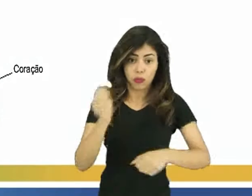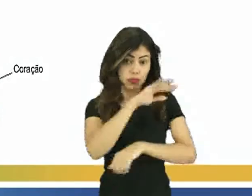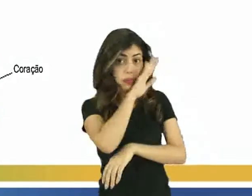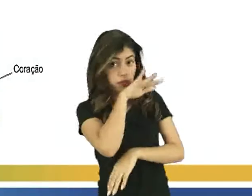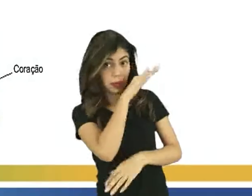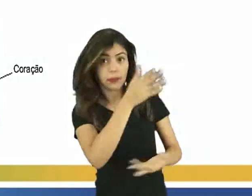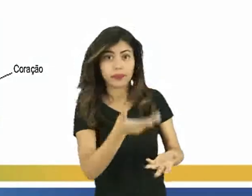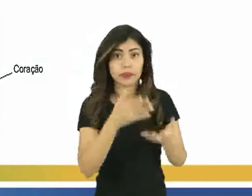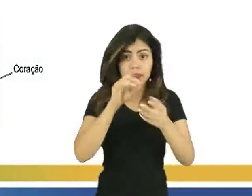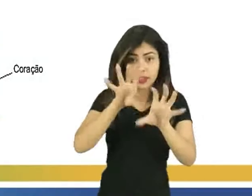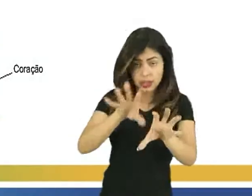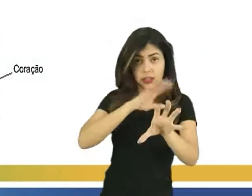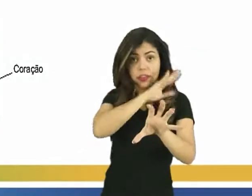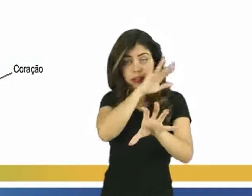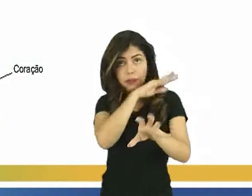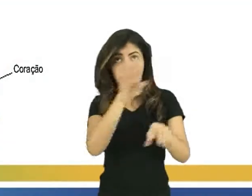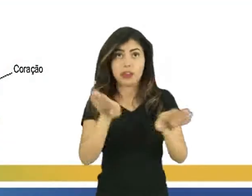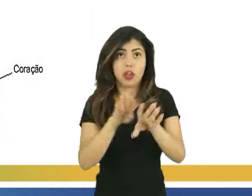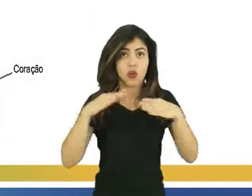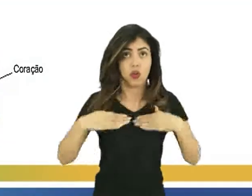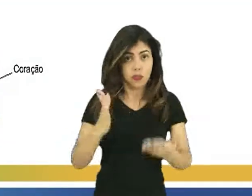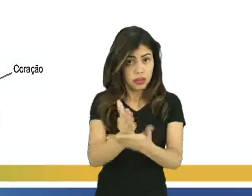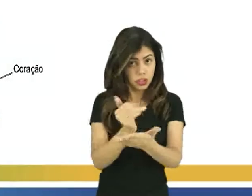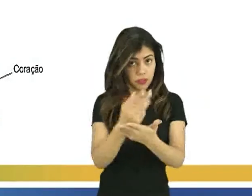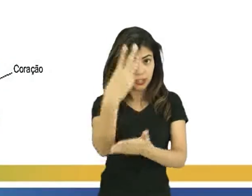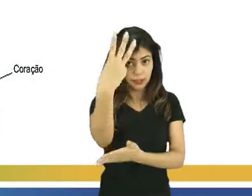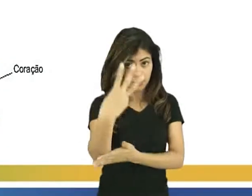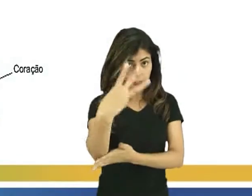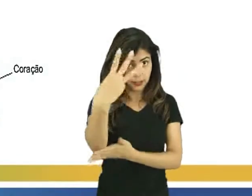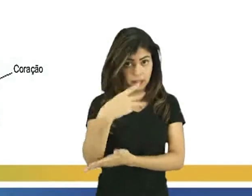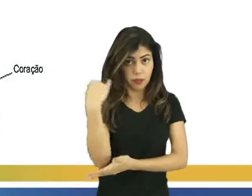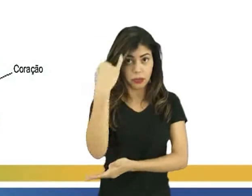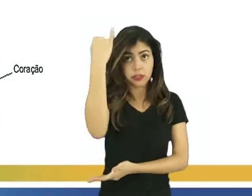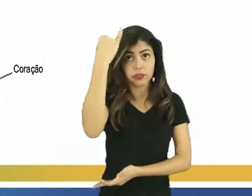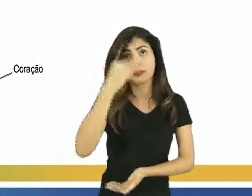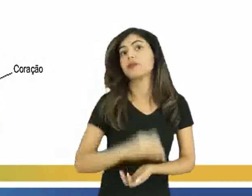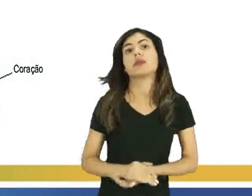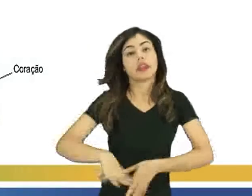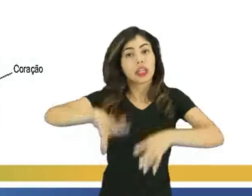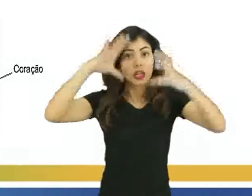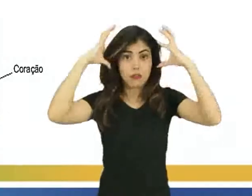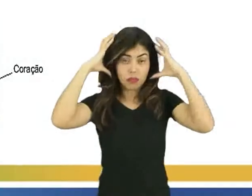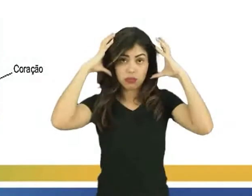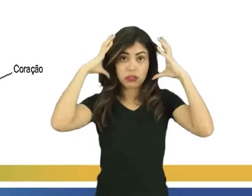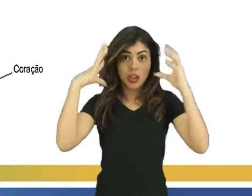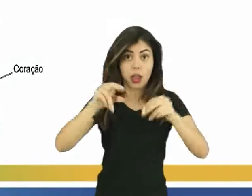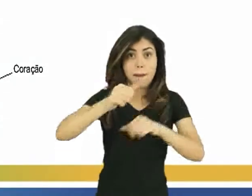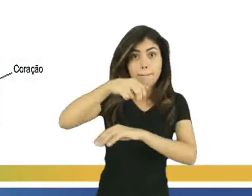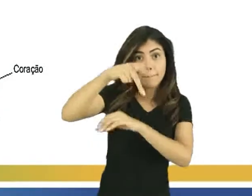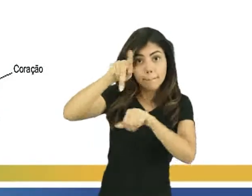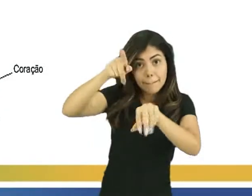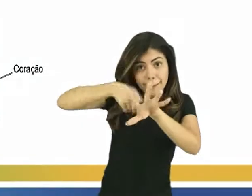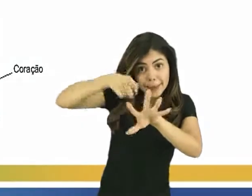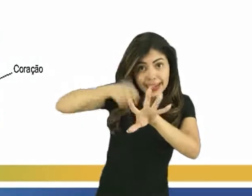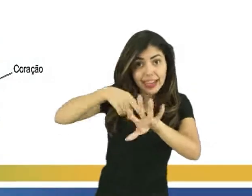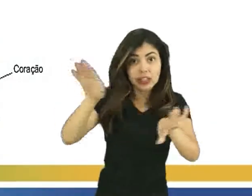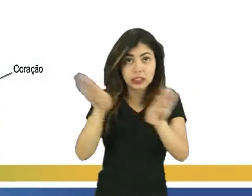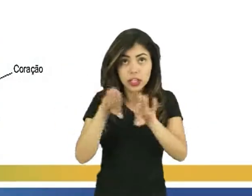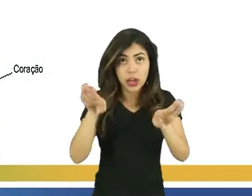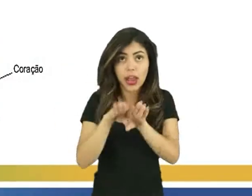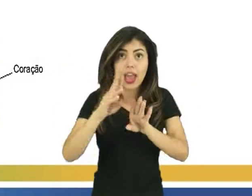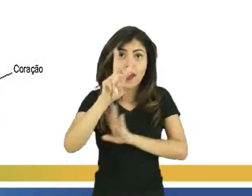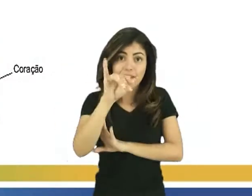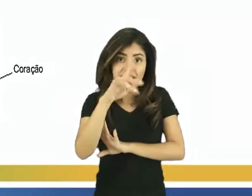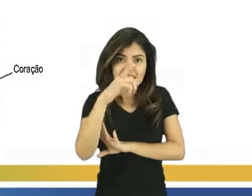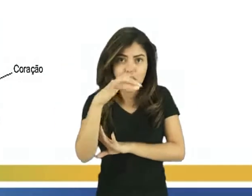animais. Esses animais eles têm um corpo dividido em três partes principais: cabeça, pé e a massa visceral.